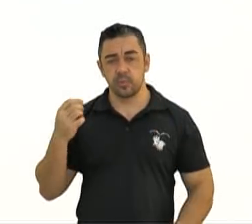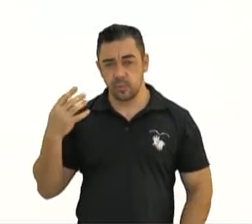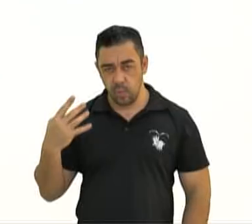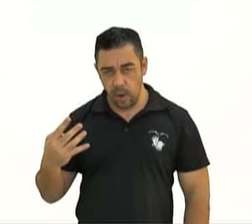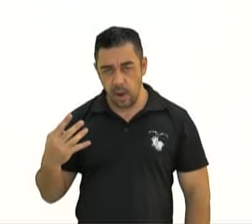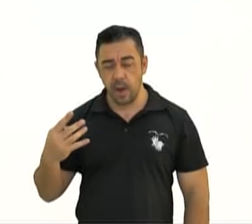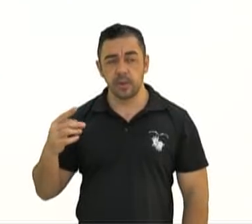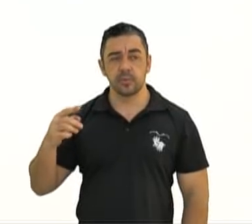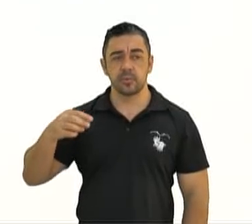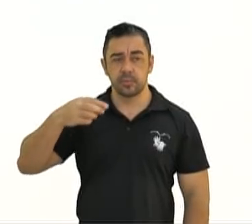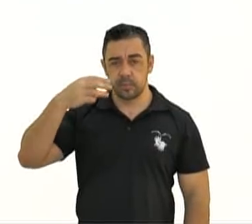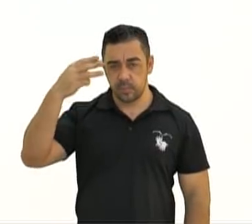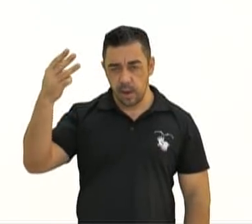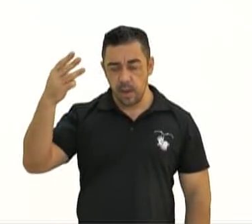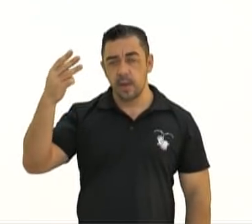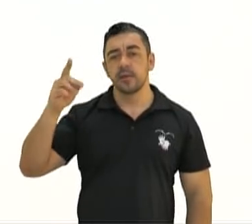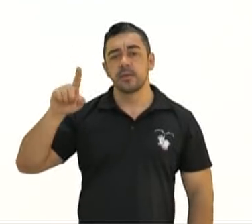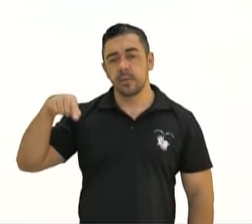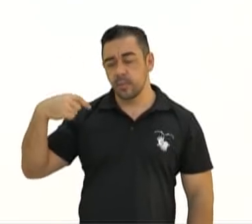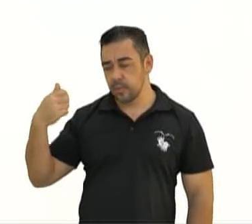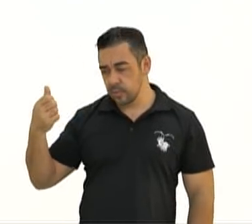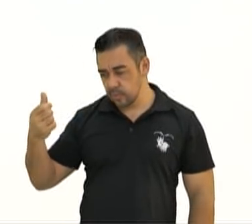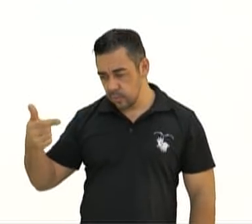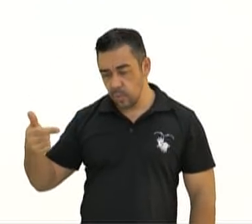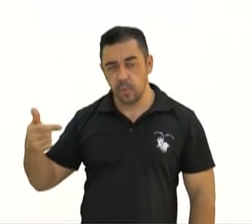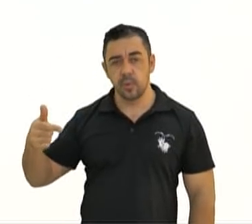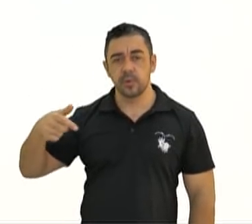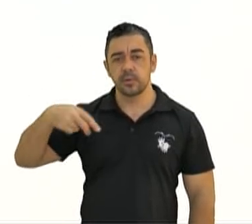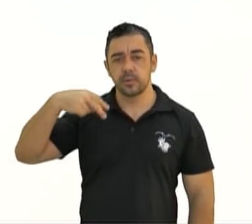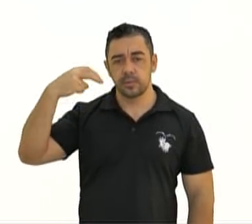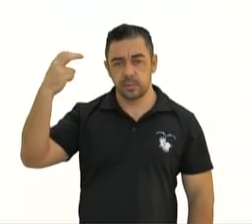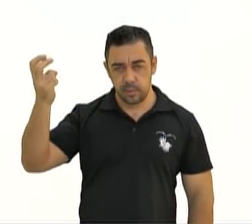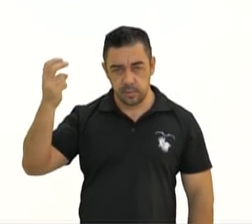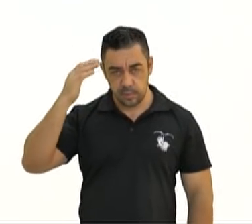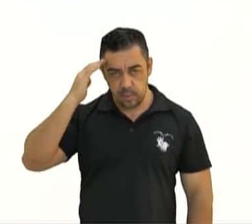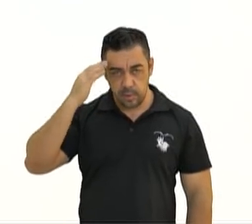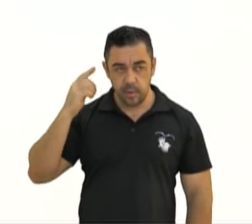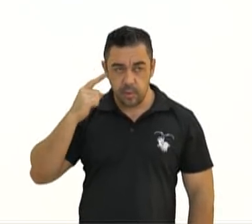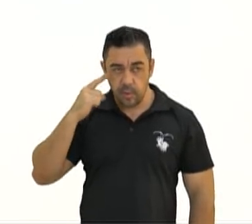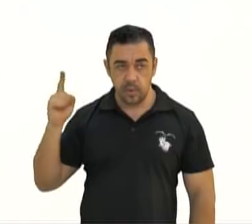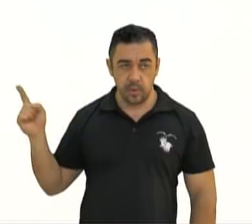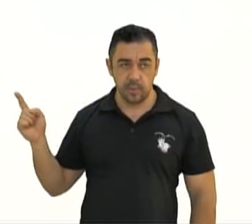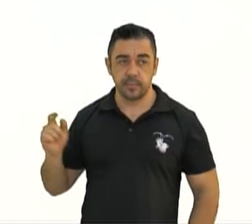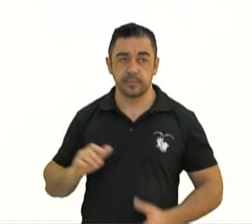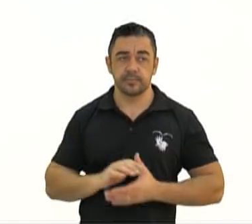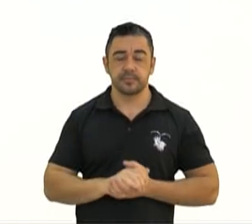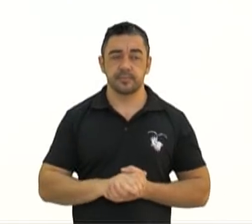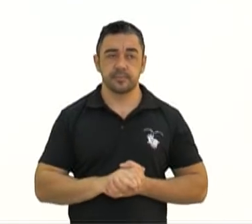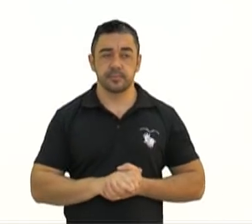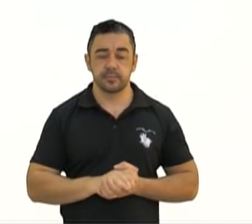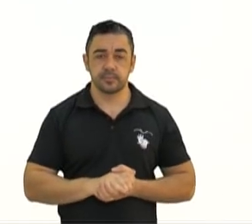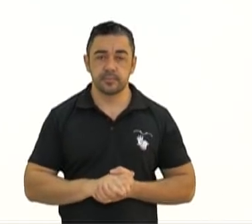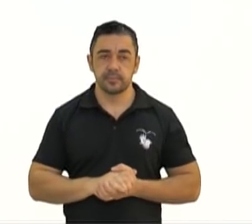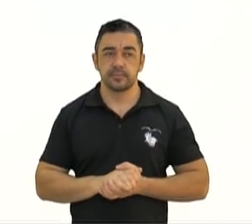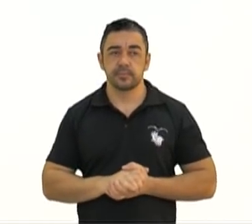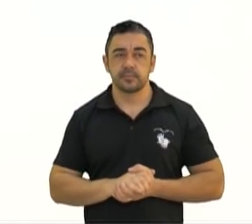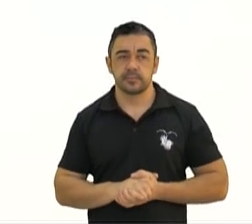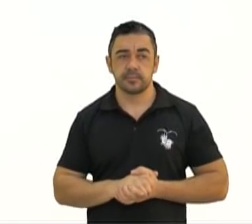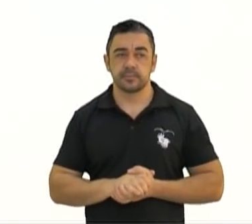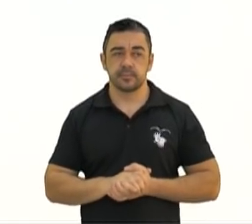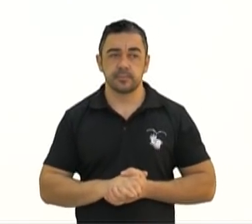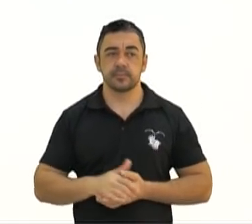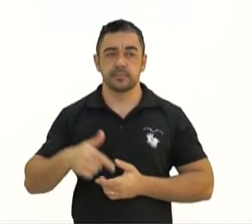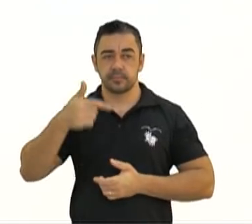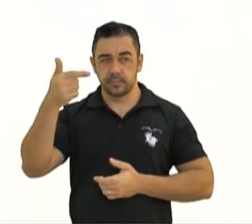para cada uma dessas frações, tá? Olha lá, 12 divide por 6 é 2.